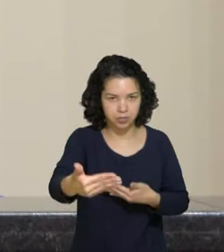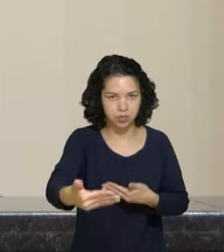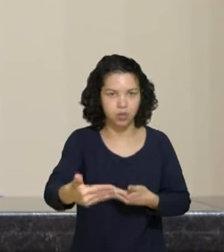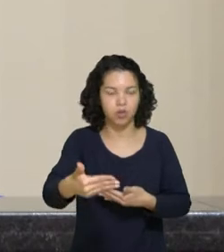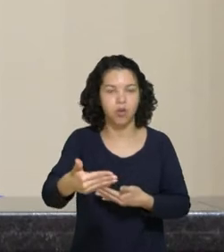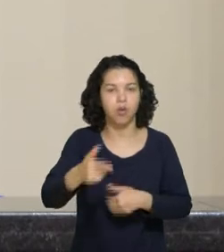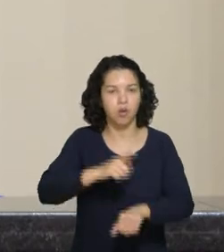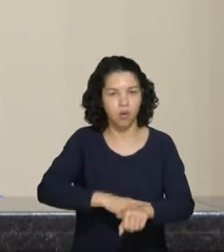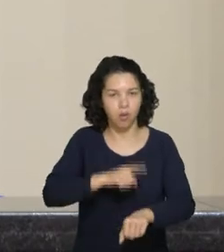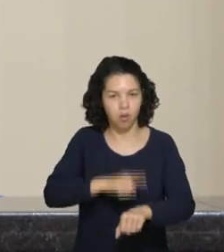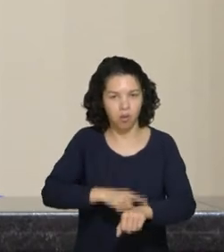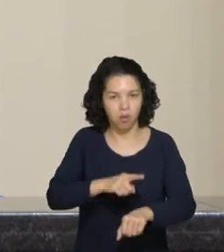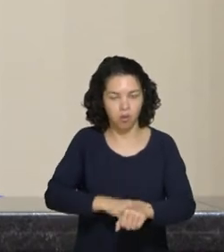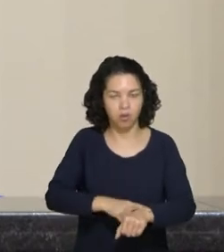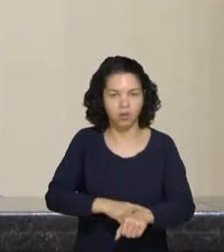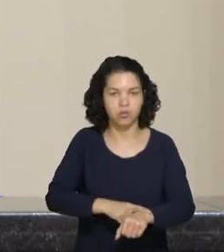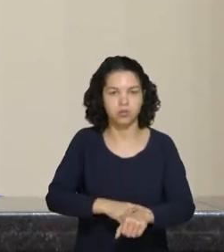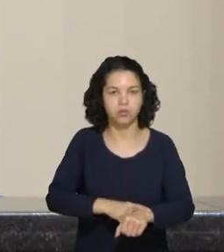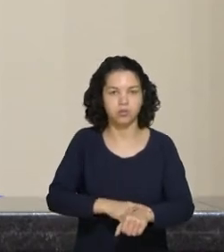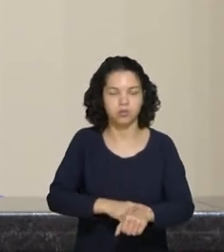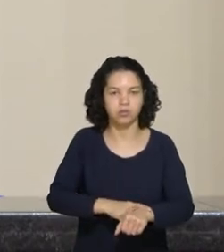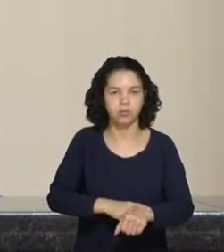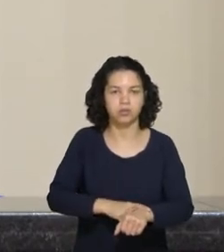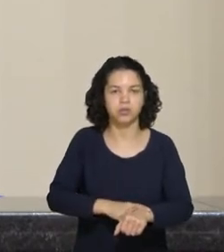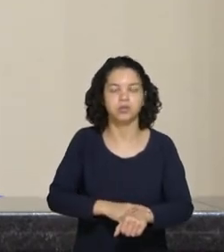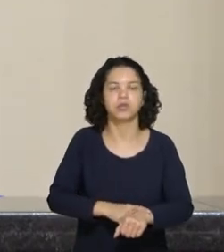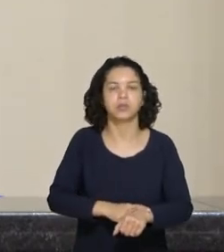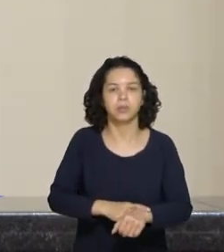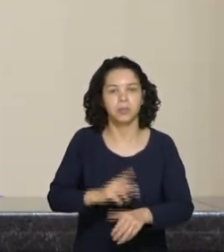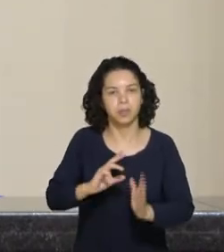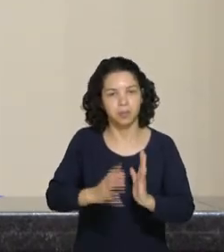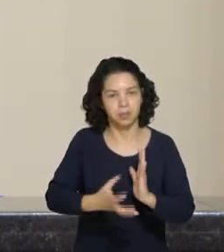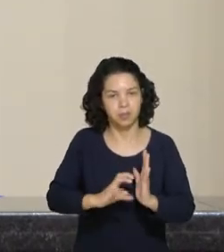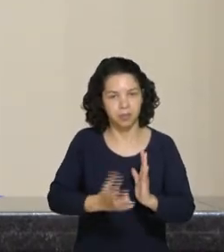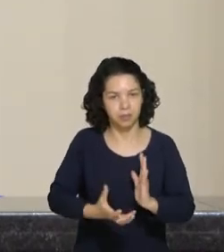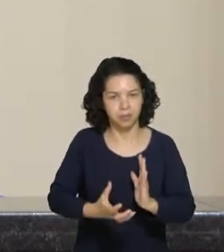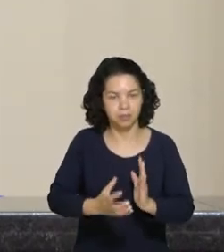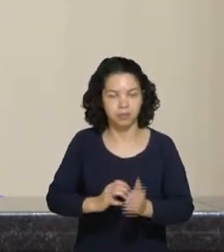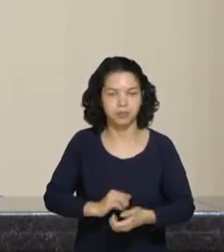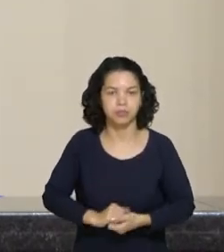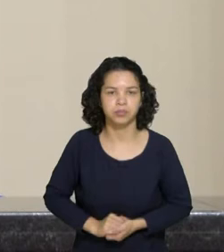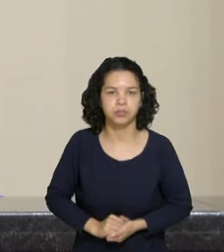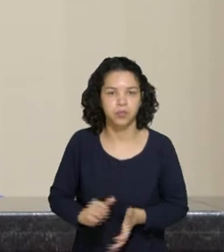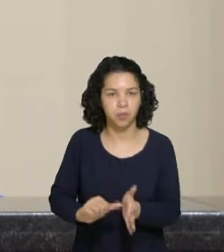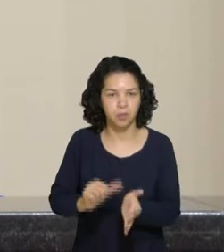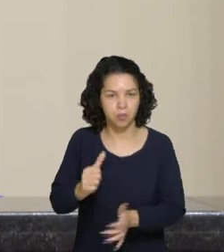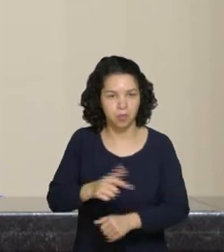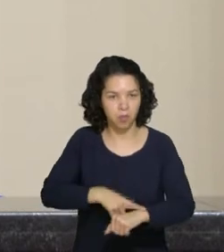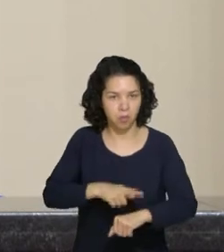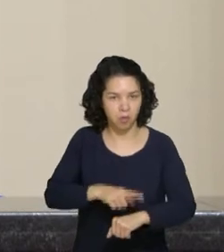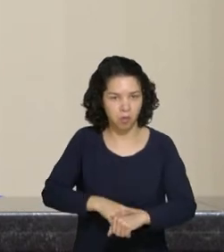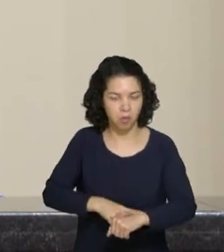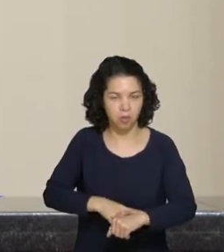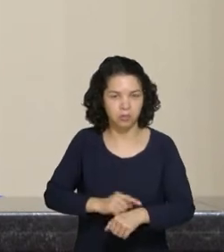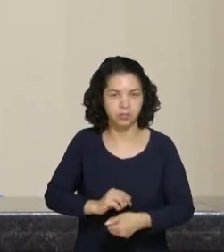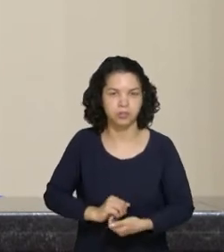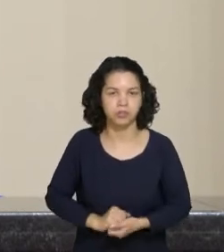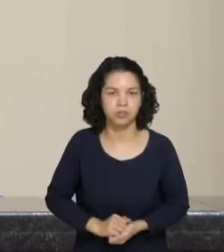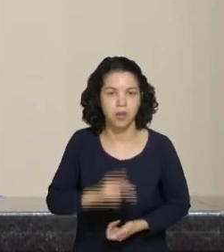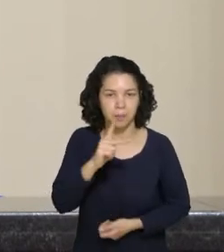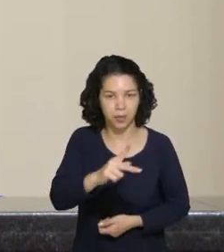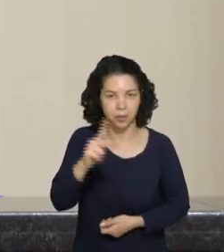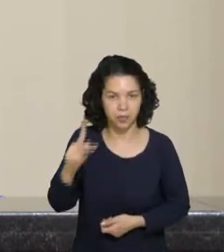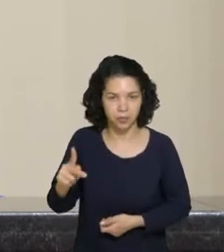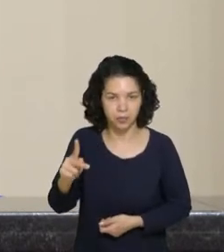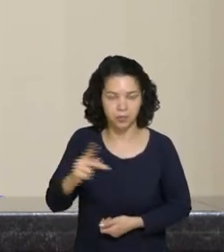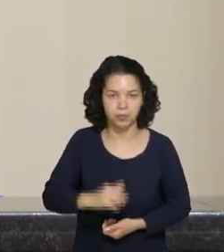horário destinado aos partidos políticos. O primeiro horário pertence ao PP.